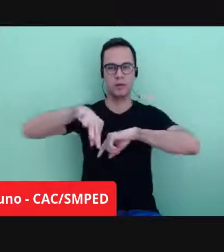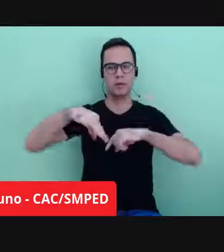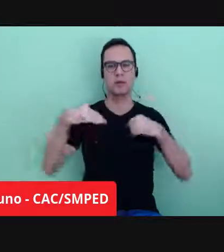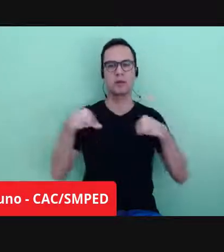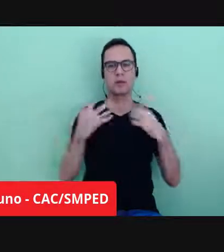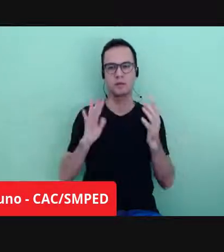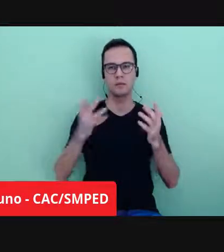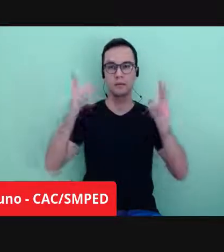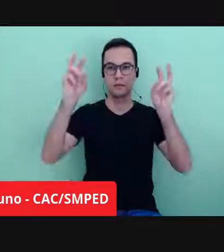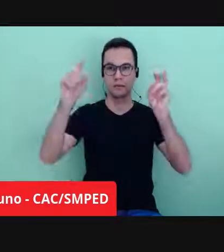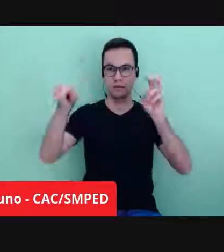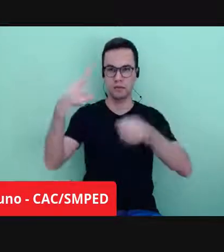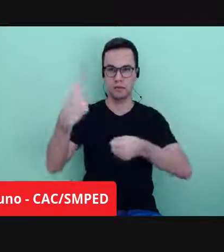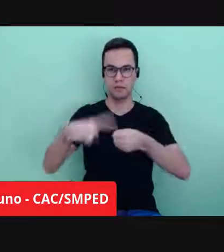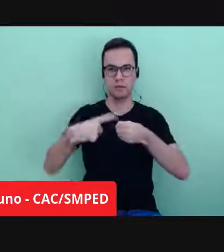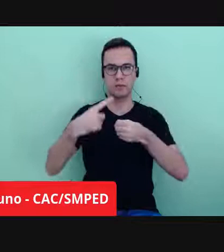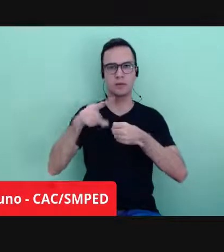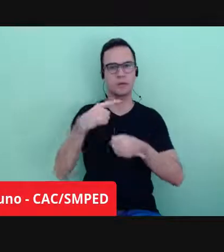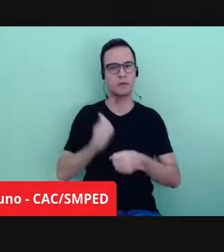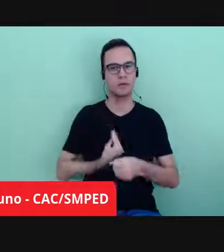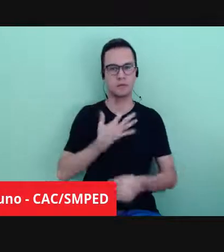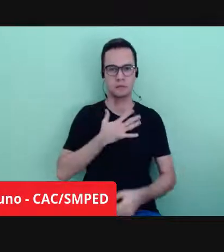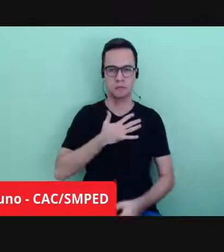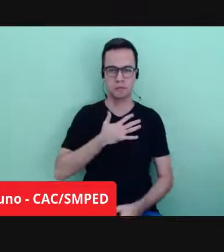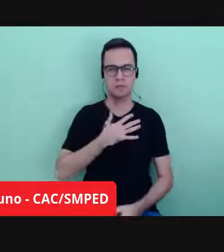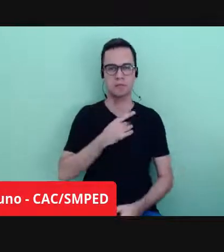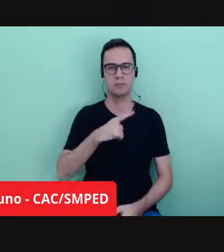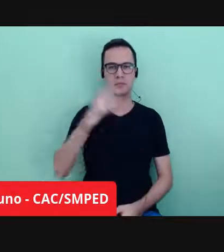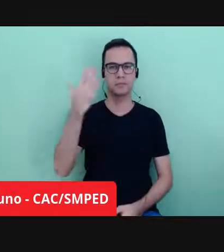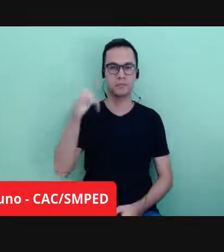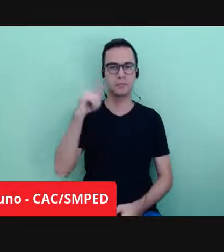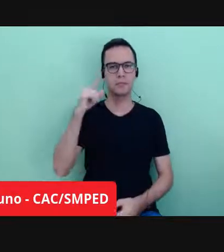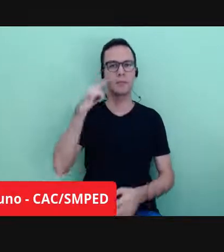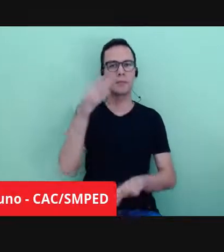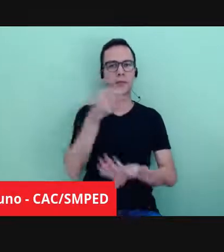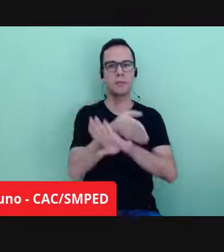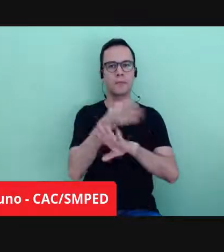esse tema da cidade sempre ficou muito presente na minha vida, assim, desde que eu entrei na